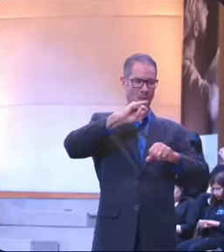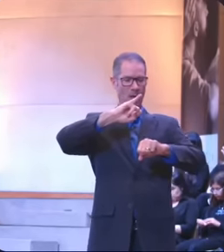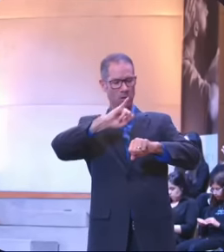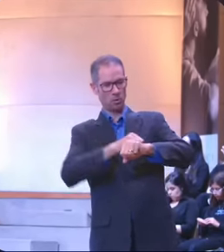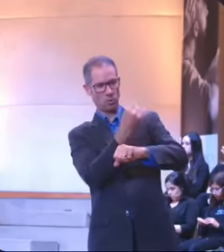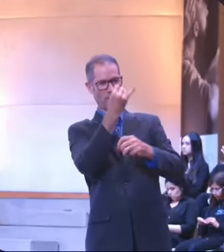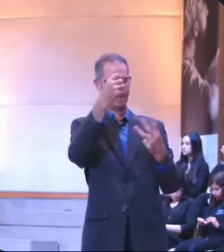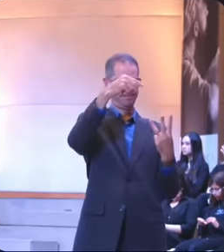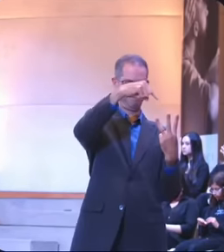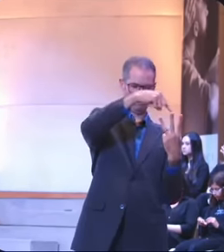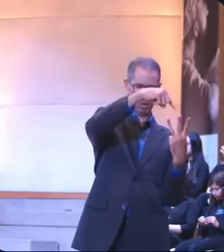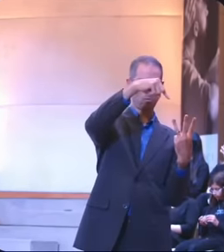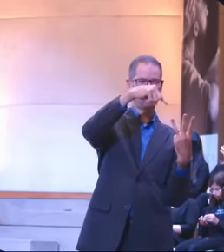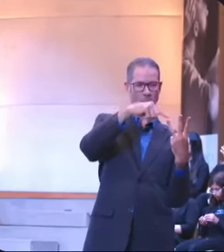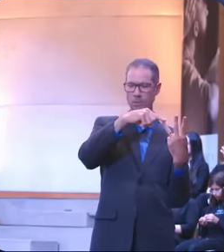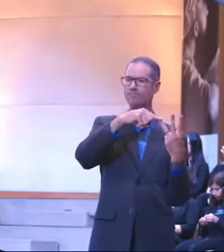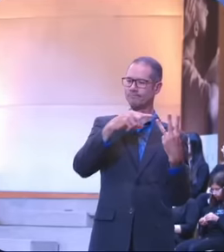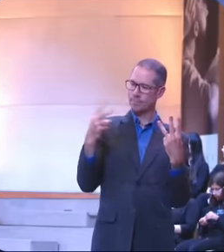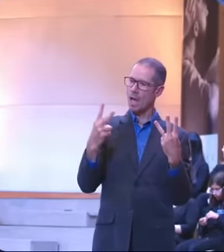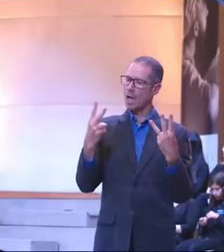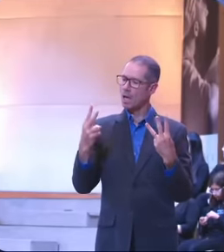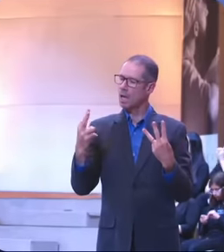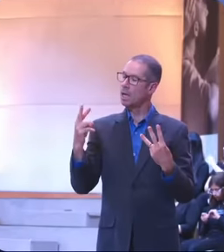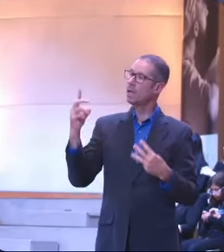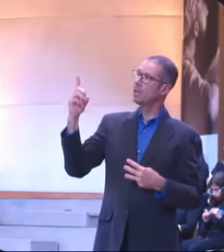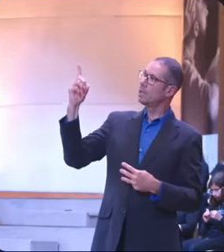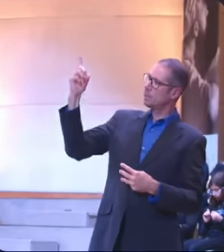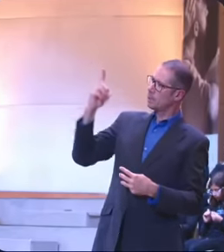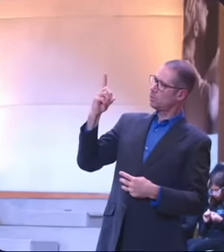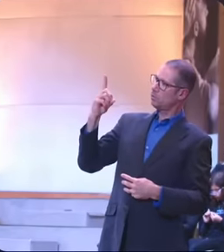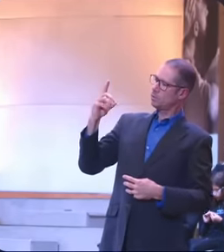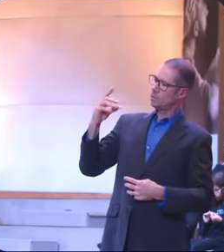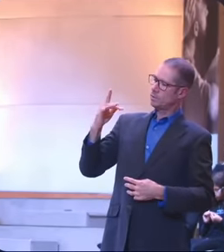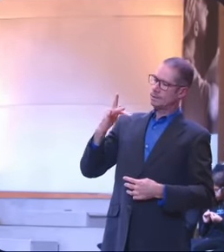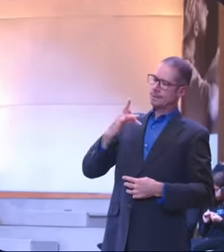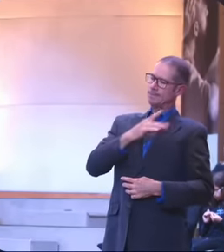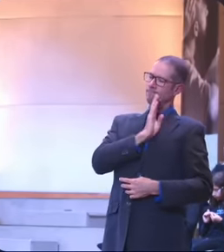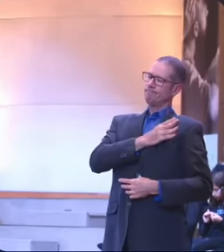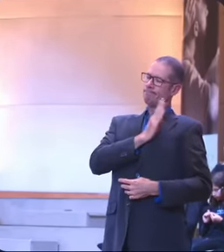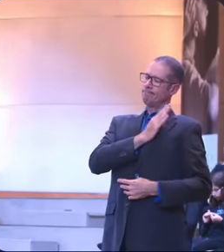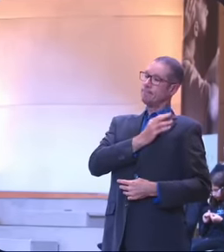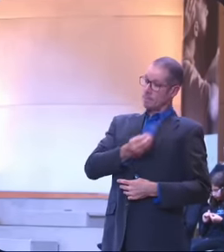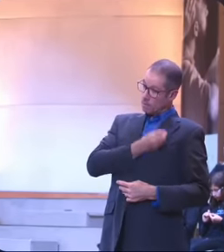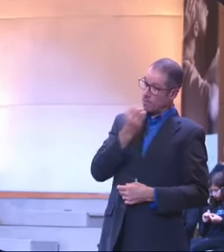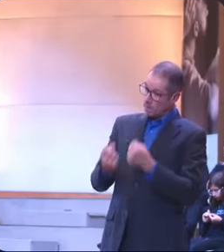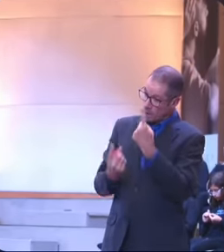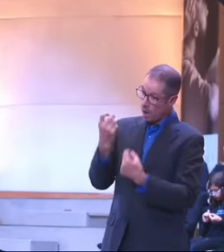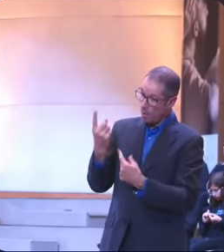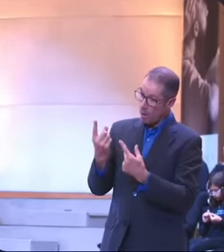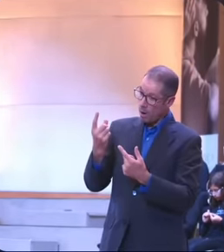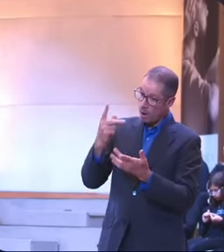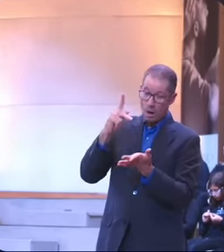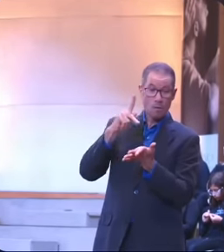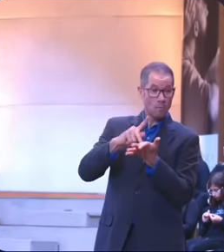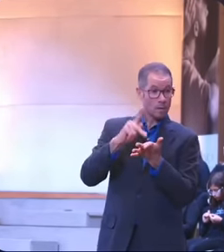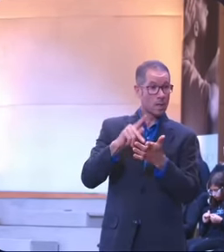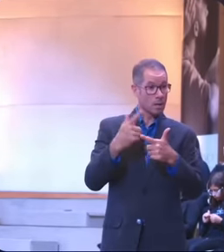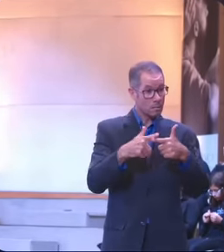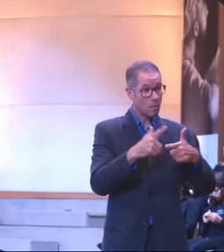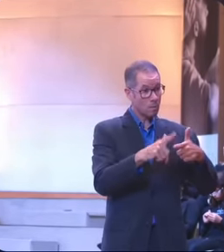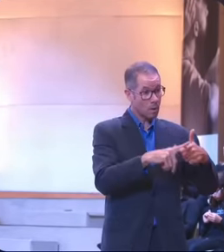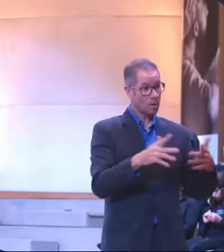Joinville, não é isso? Disseram: olha, Deus incomodou o nosso coração, você estava vivendo alguma coisa, e de fato estava vivendo,